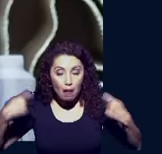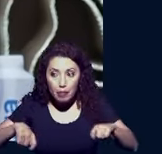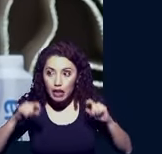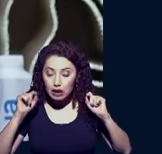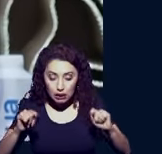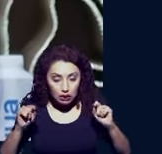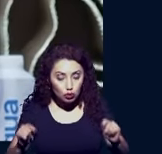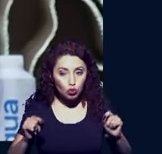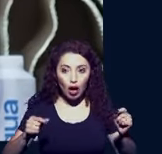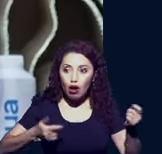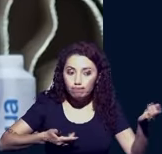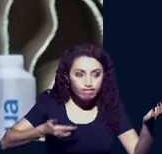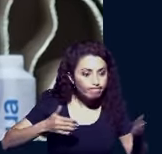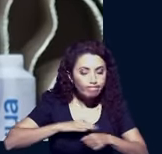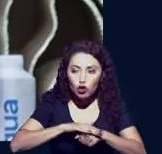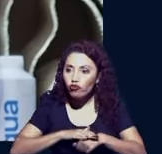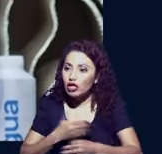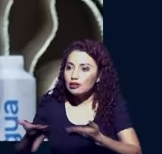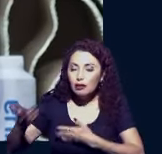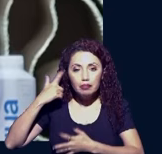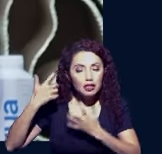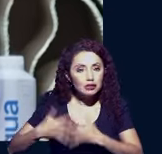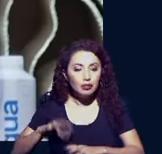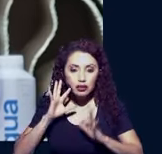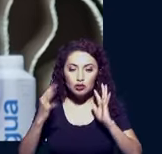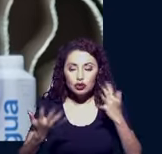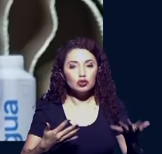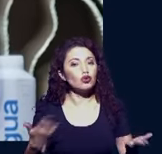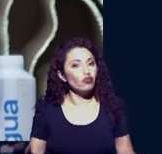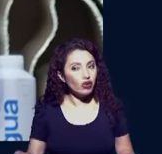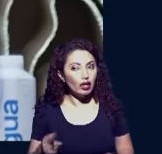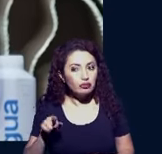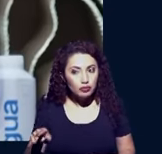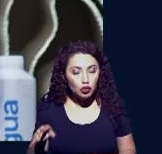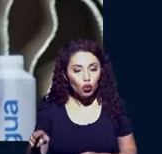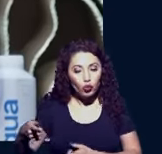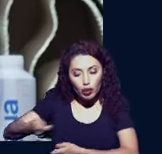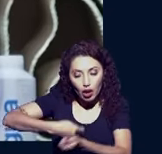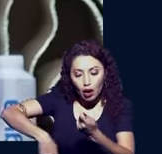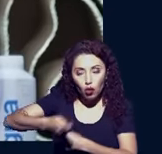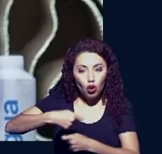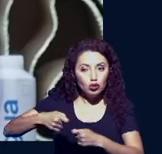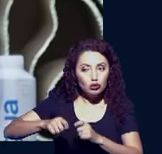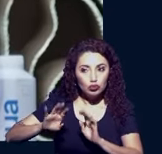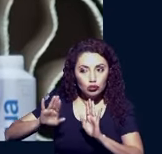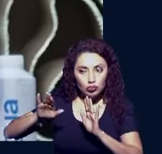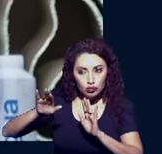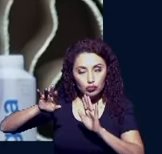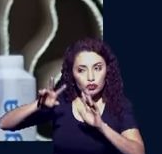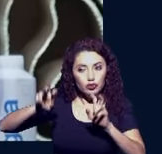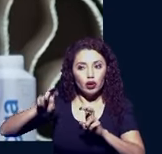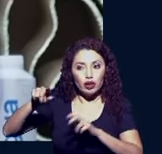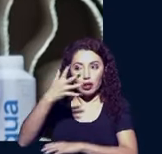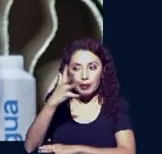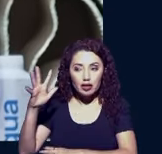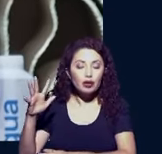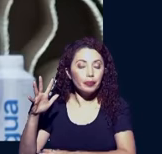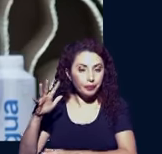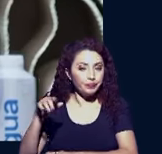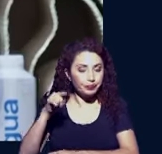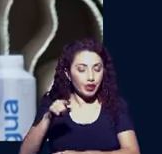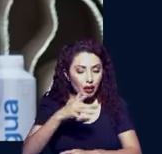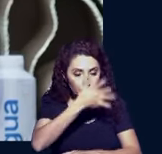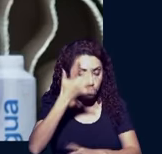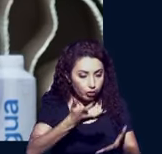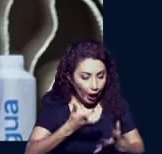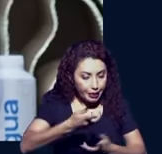serem comodes que estão diretamente ligados a compli ambientais precisam dialogar com sustentabilidade e